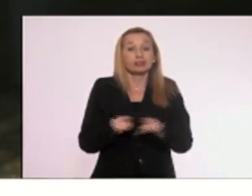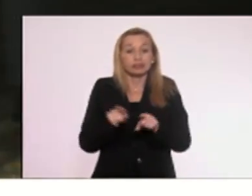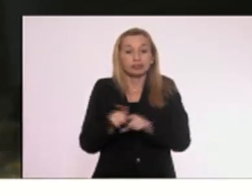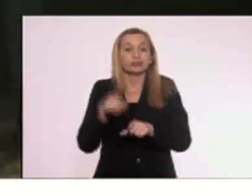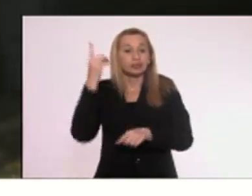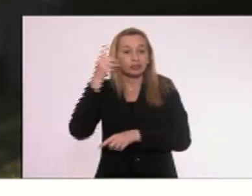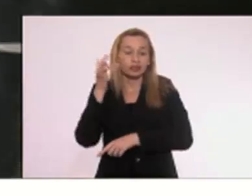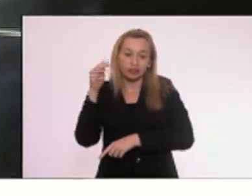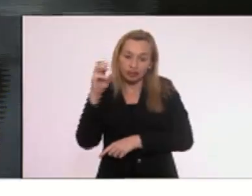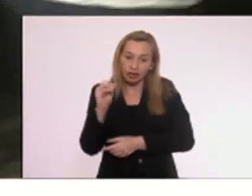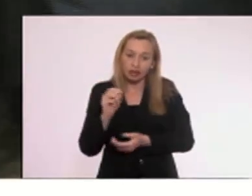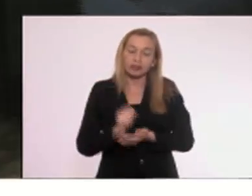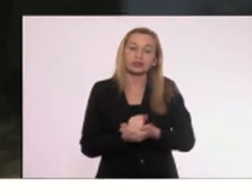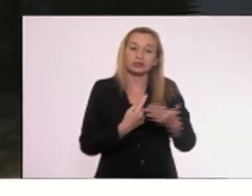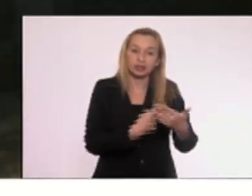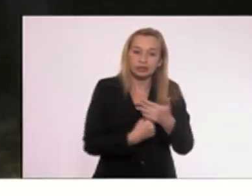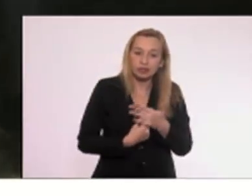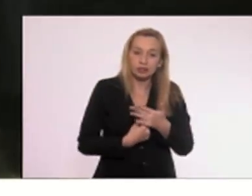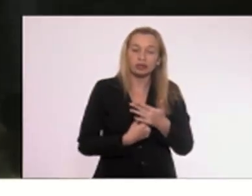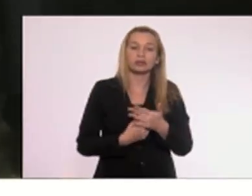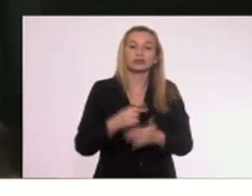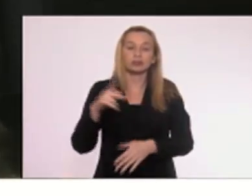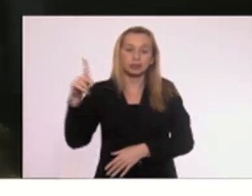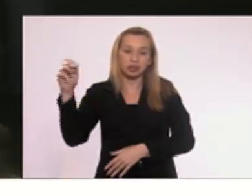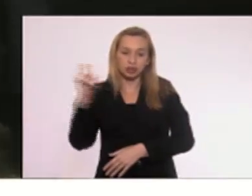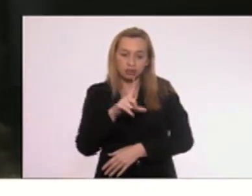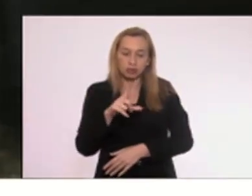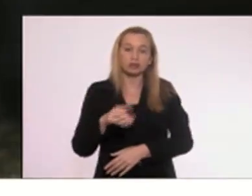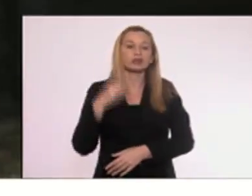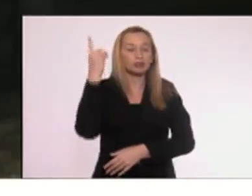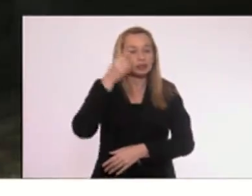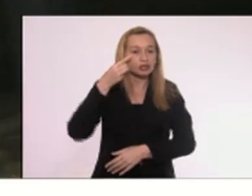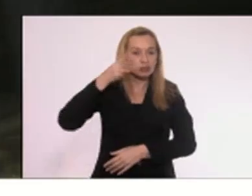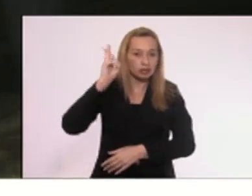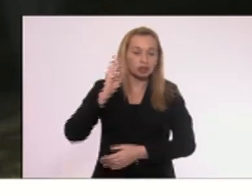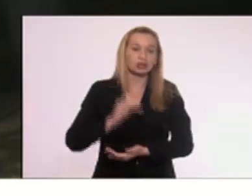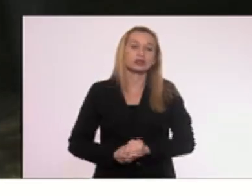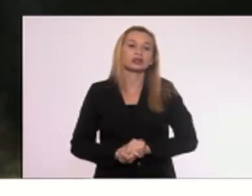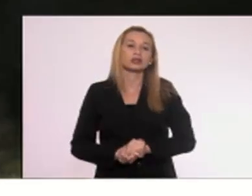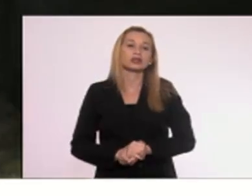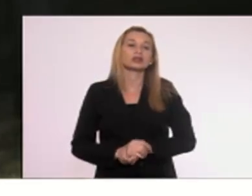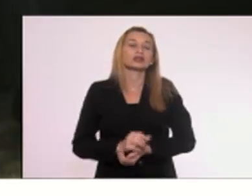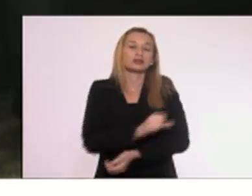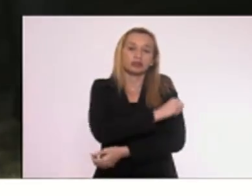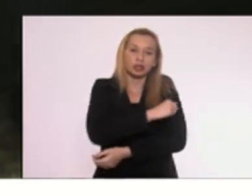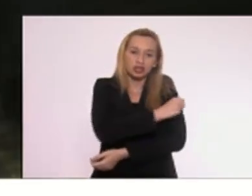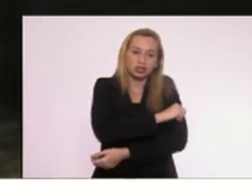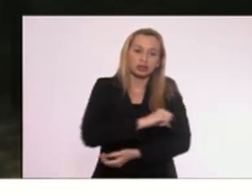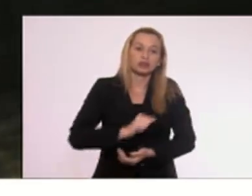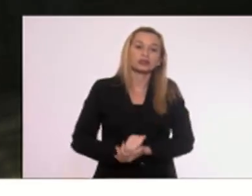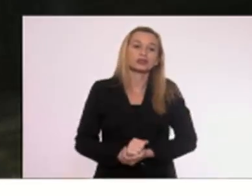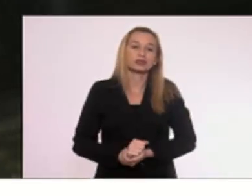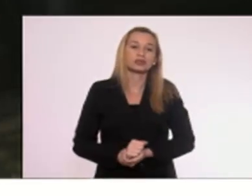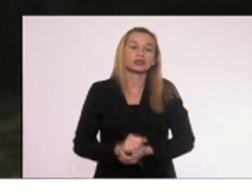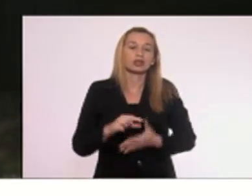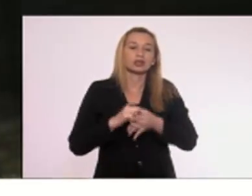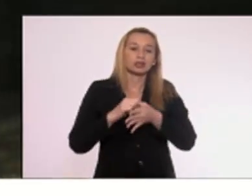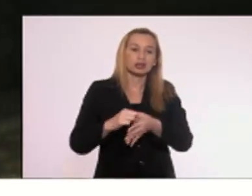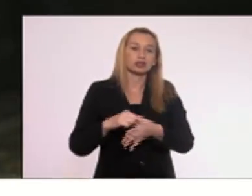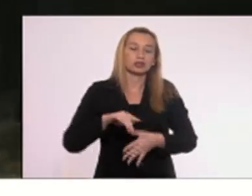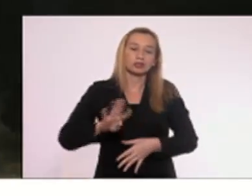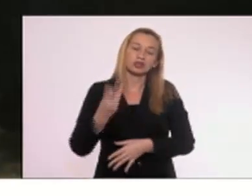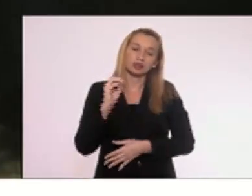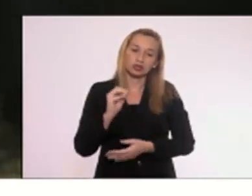Serafini, defendendo a posição da bancada do PSOL, deputado Valdec Carneiro, deputada enfermeira Rejane, o líder do governo